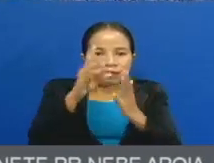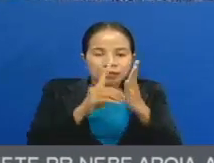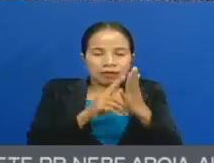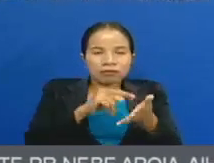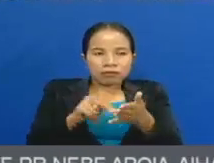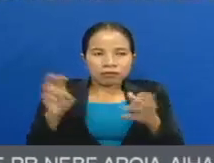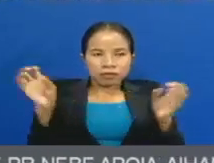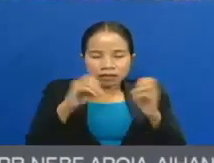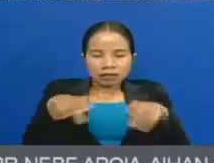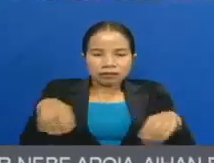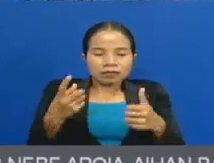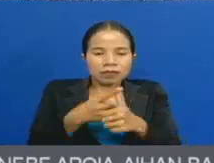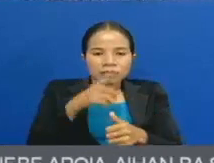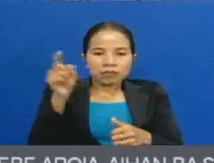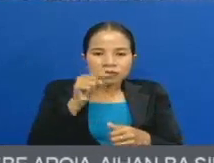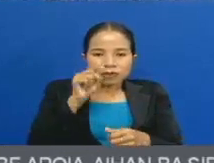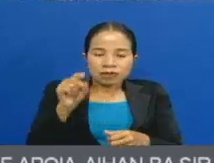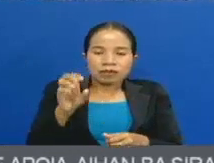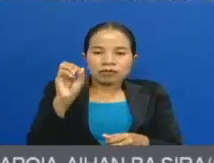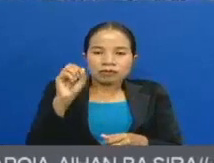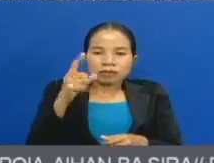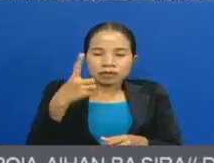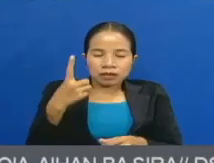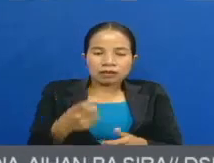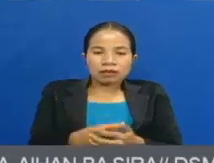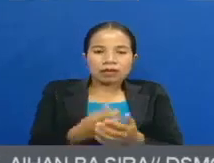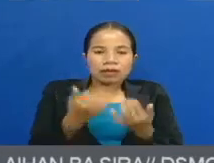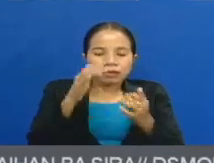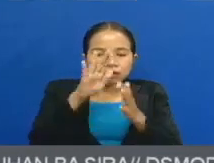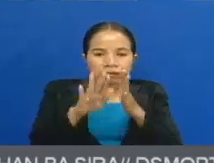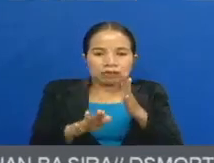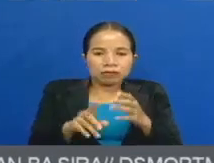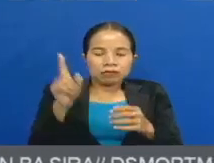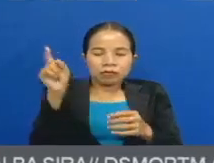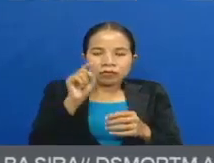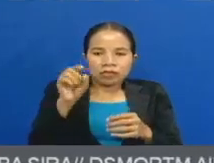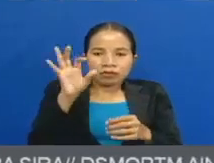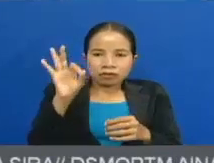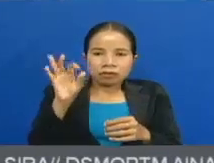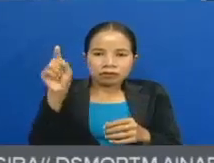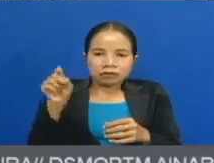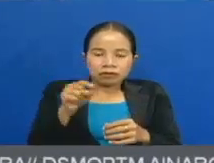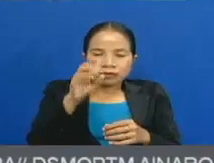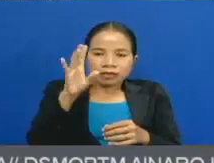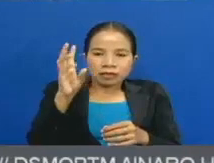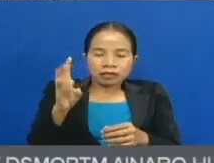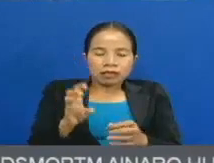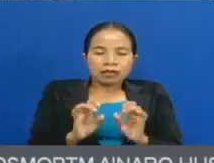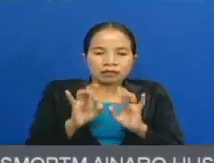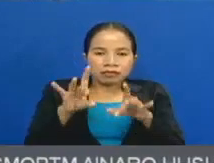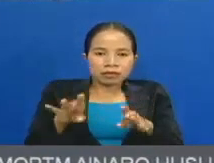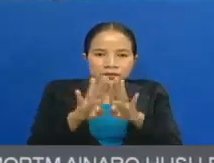número de desemprego 1% sanulo recém ida, agora tu 1% se a vírgula nem. Austrália na